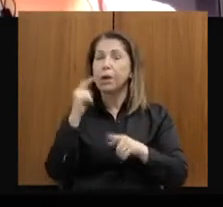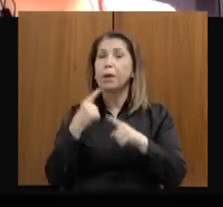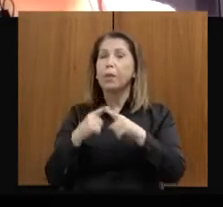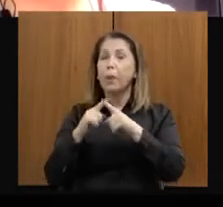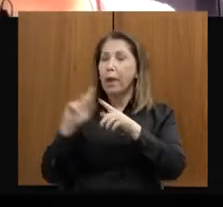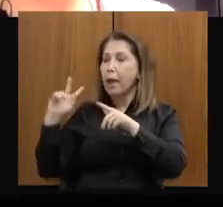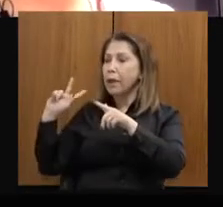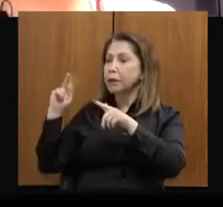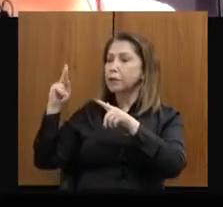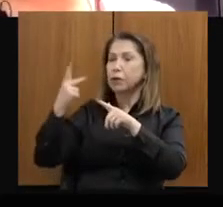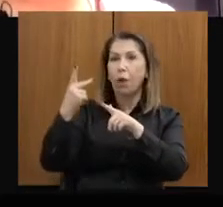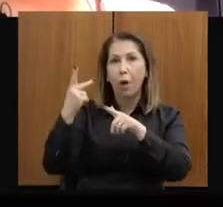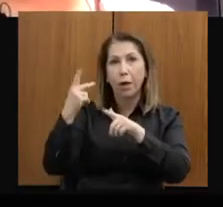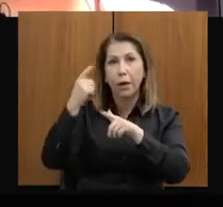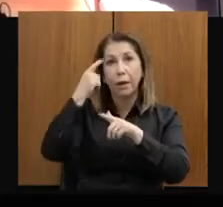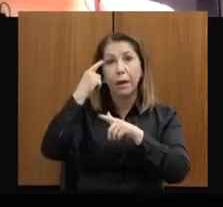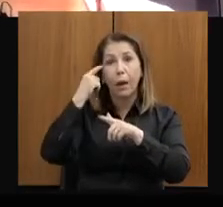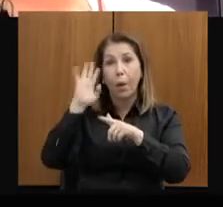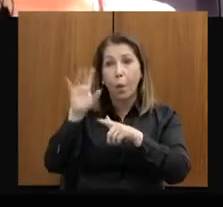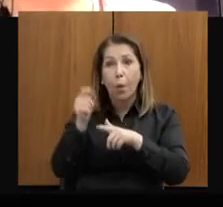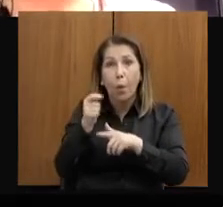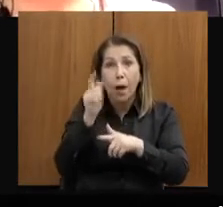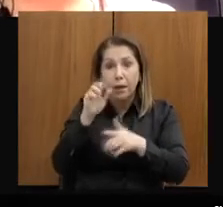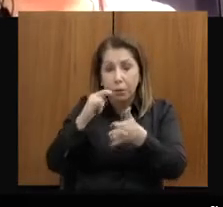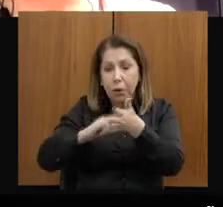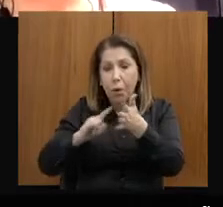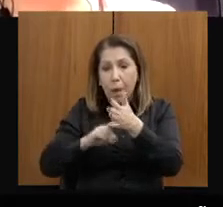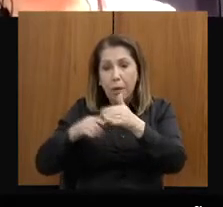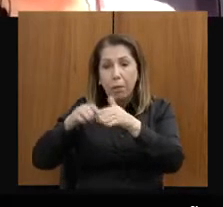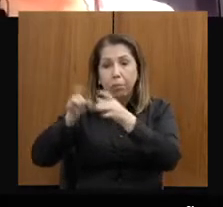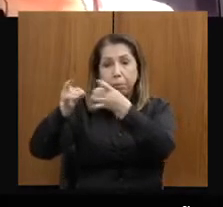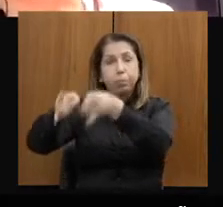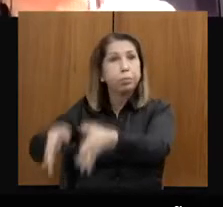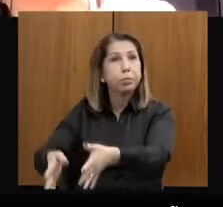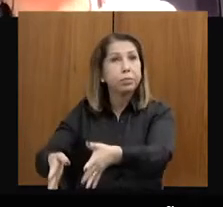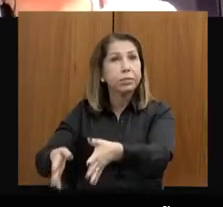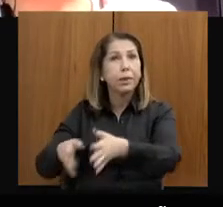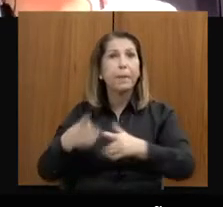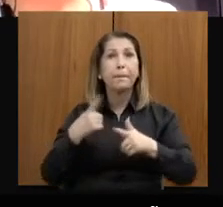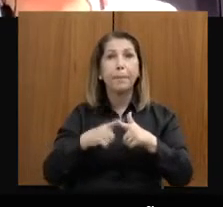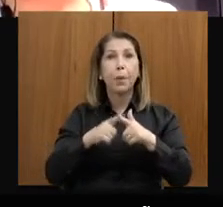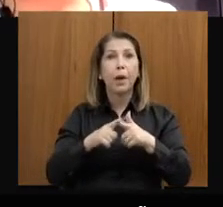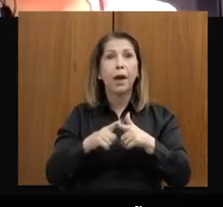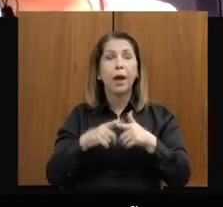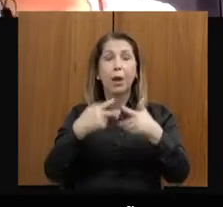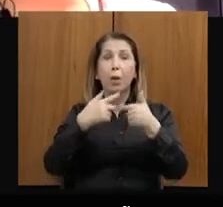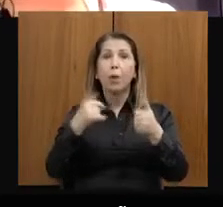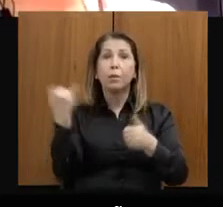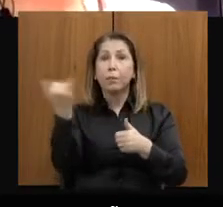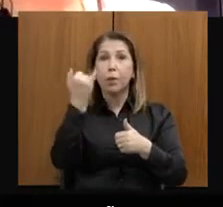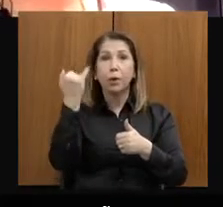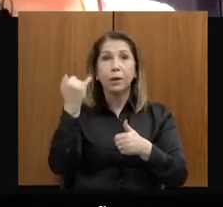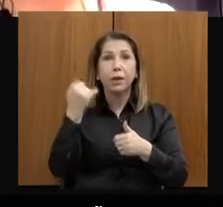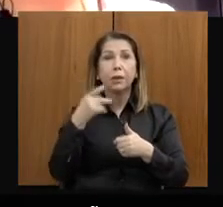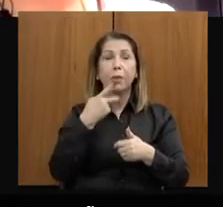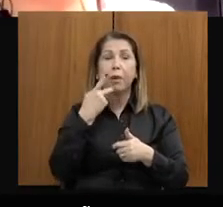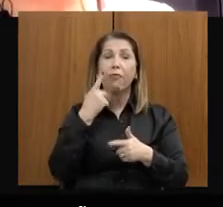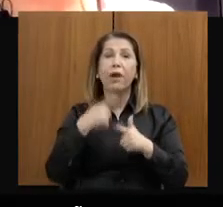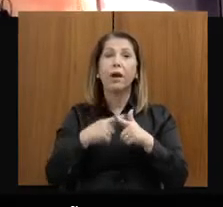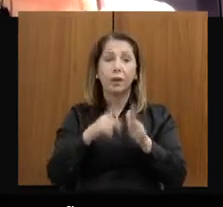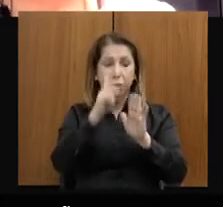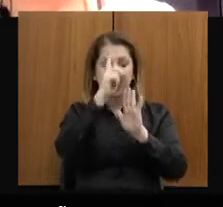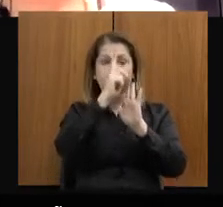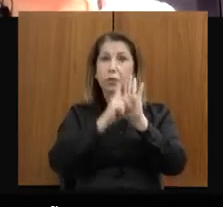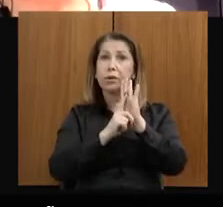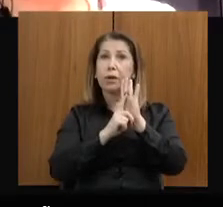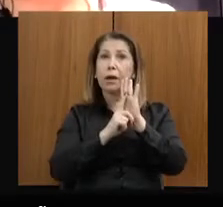mas que estavam prestes a serem descartados estou dizendo só que porque isso dias também tem uma coisa que é muito importante sobre o nosso direito